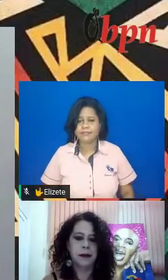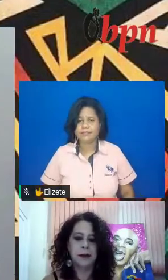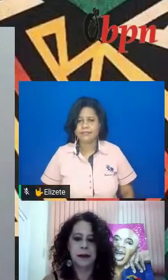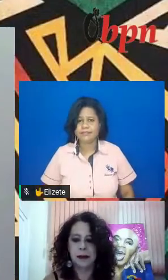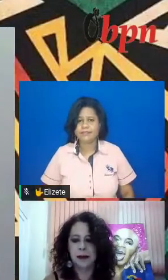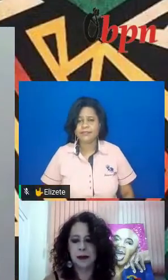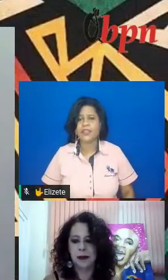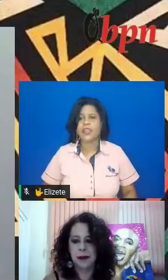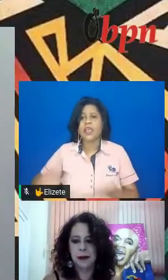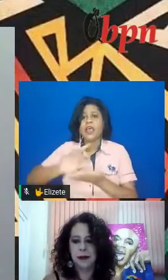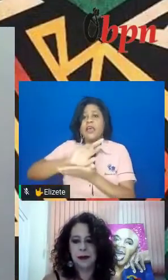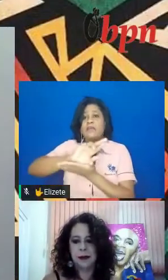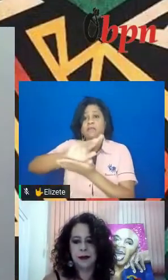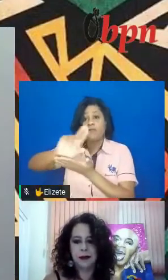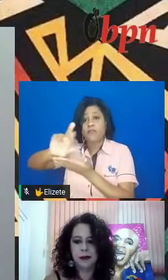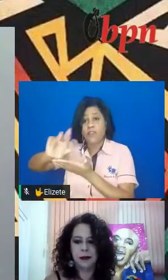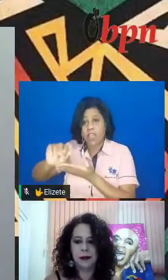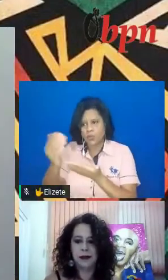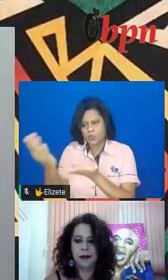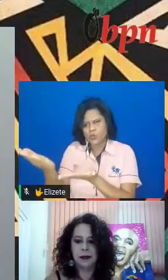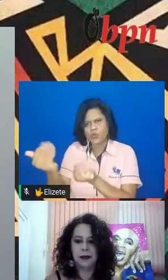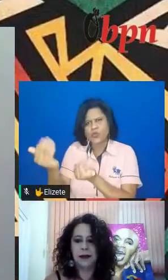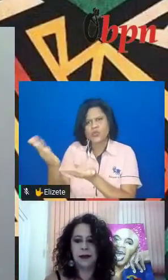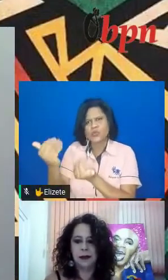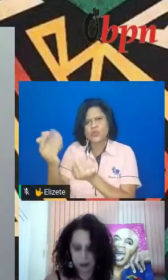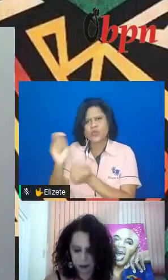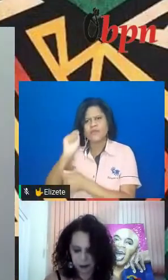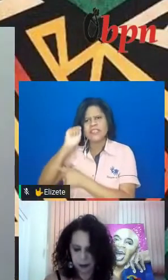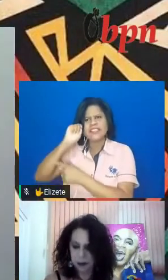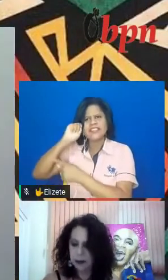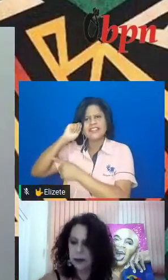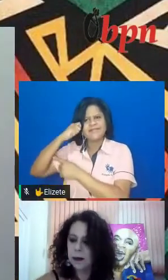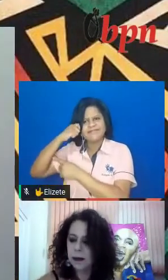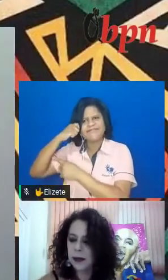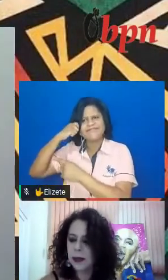vários dos nossos jovens negros